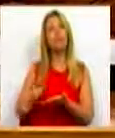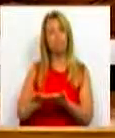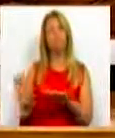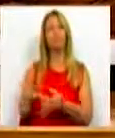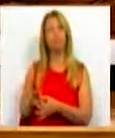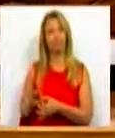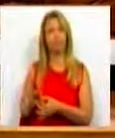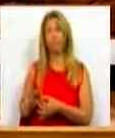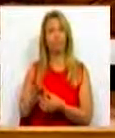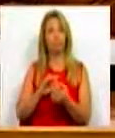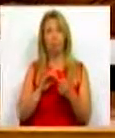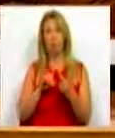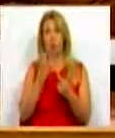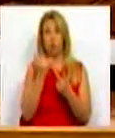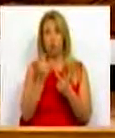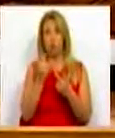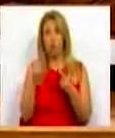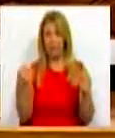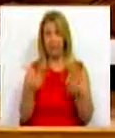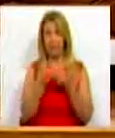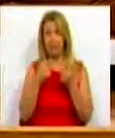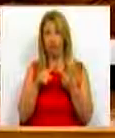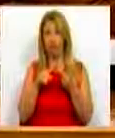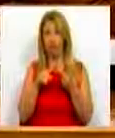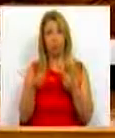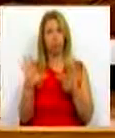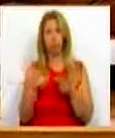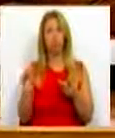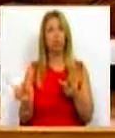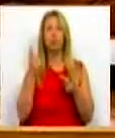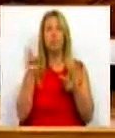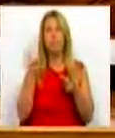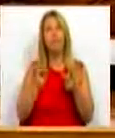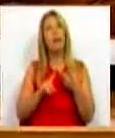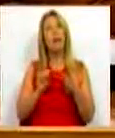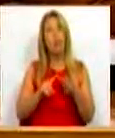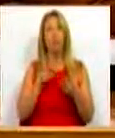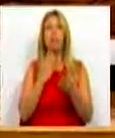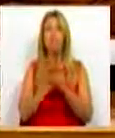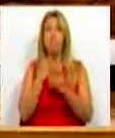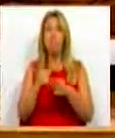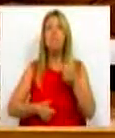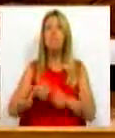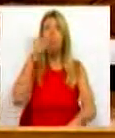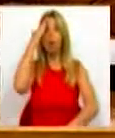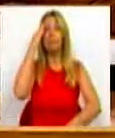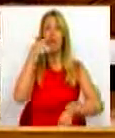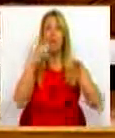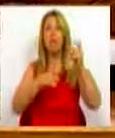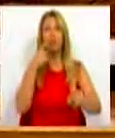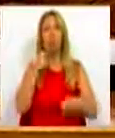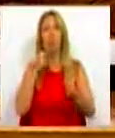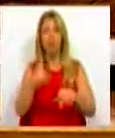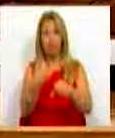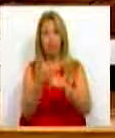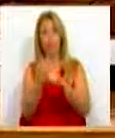responde a este segundo desafio que acabo de anunciar. É um segundo desafio, e é este segundo desafio, que aumenta a capacidade das pessoas de regressar ao mercado de trabalho ou à